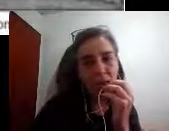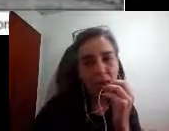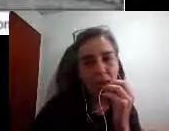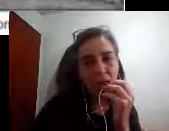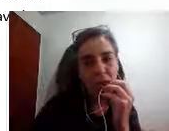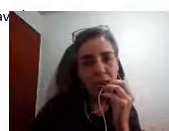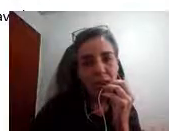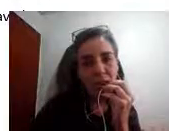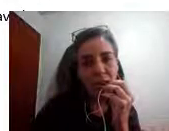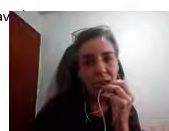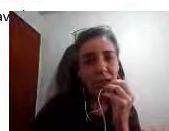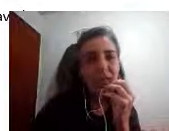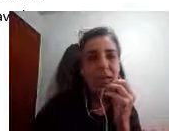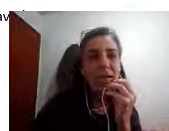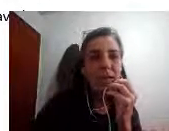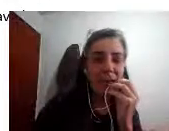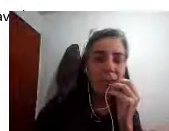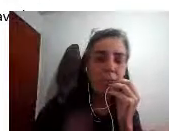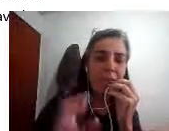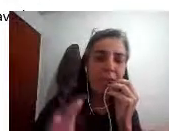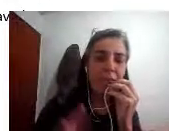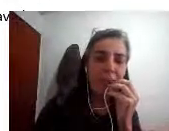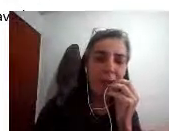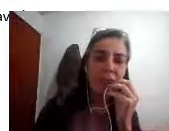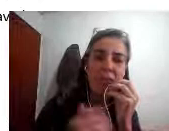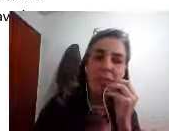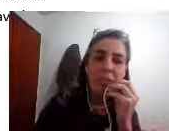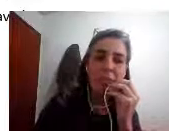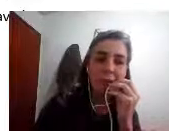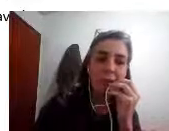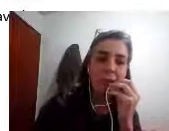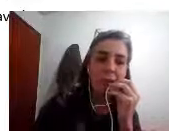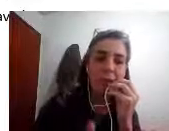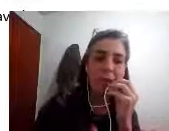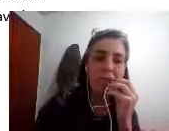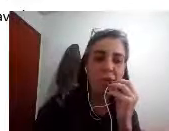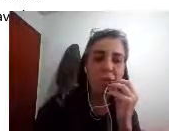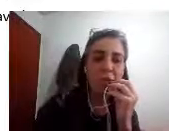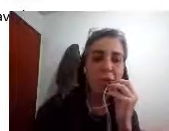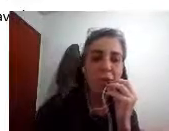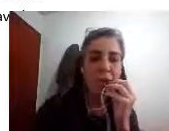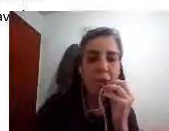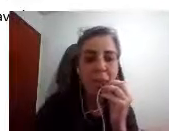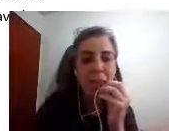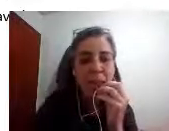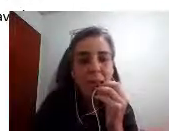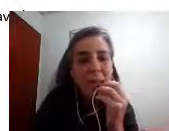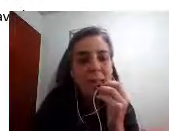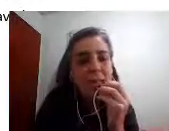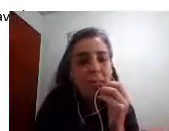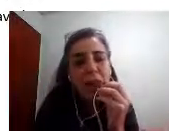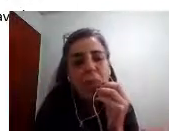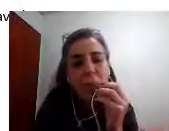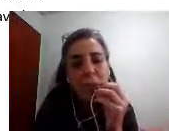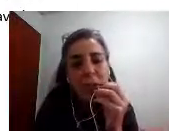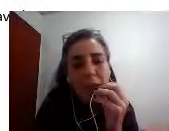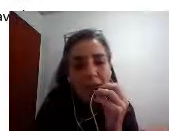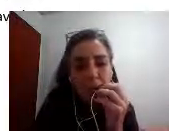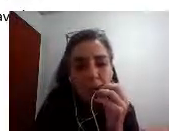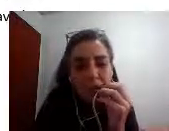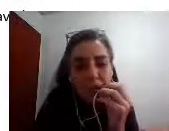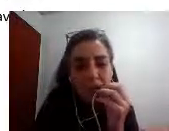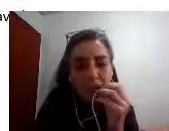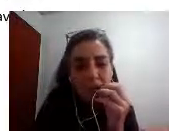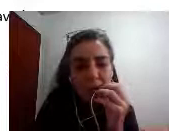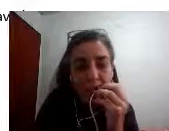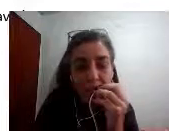questão que está logo aí depois, que é: observe a imagem, né? Que foi a imagem que eu acabei de colocar, e vai responder. Ela